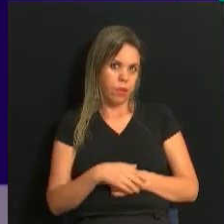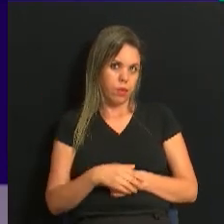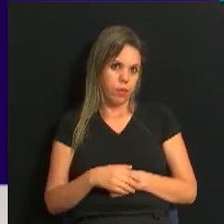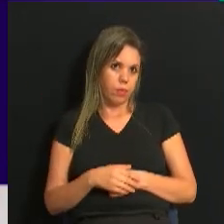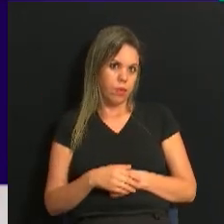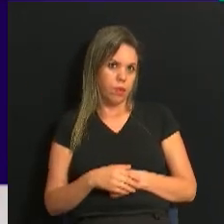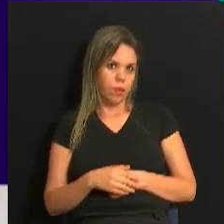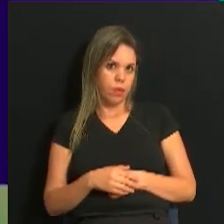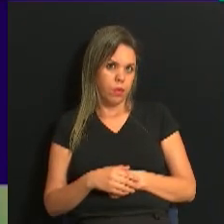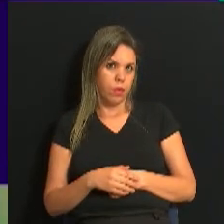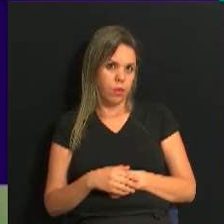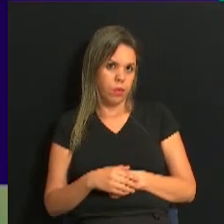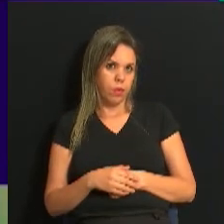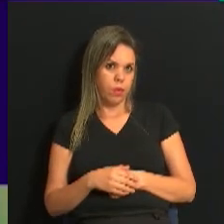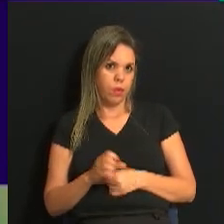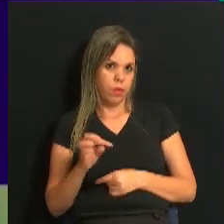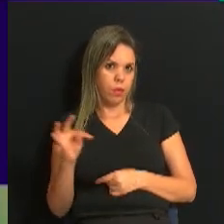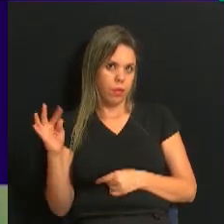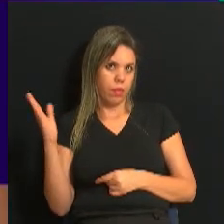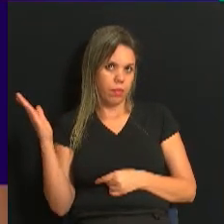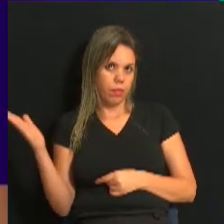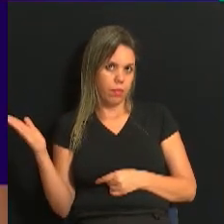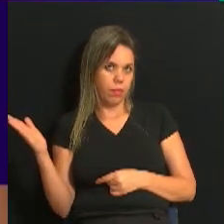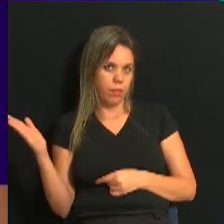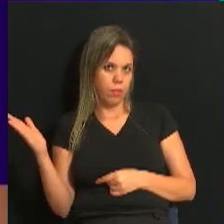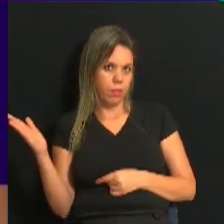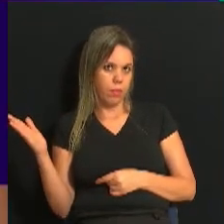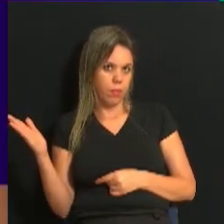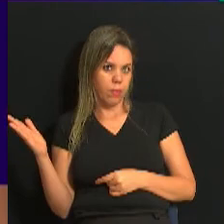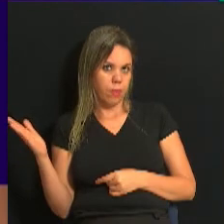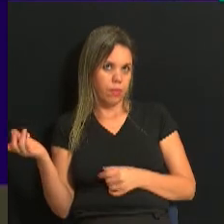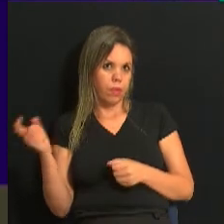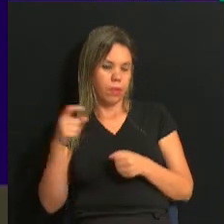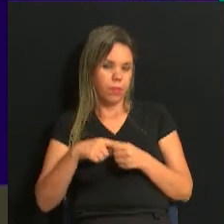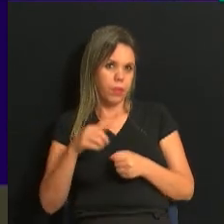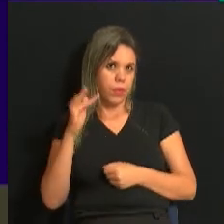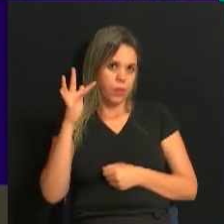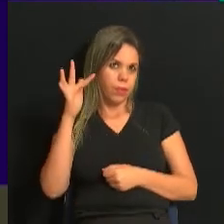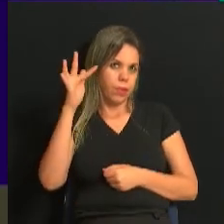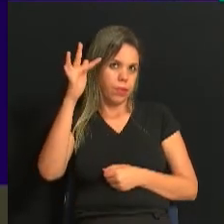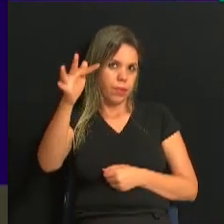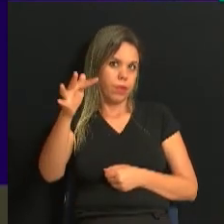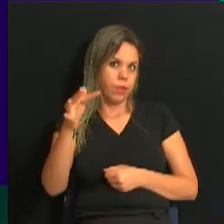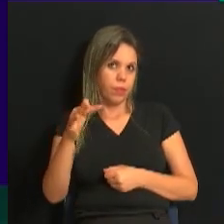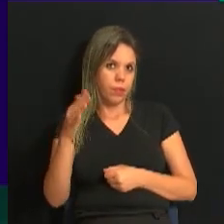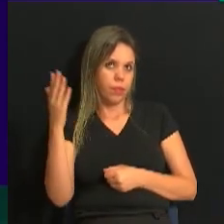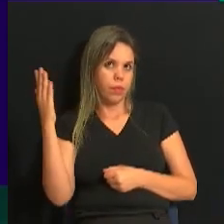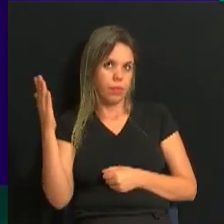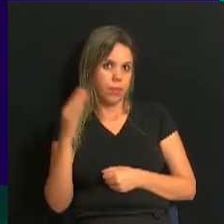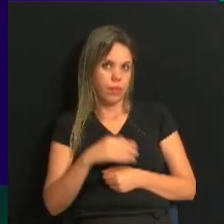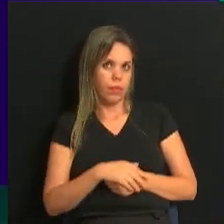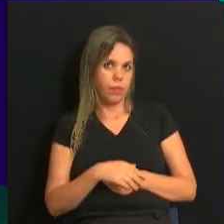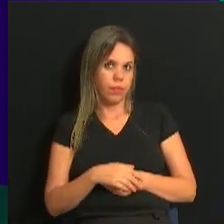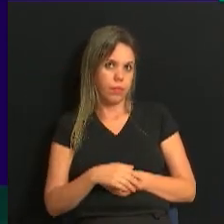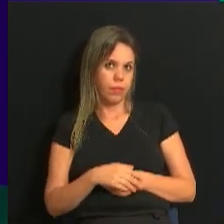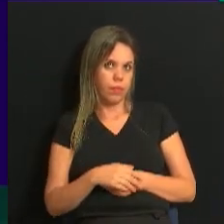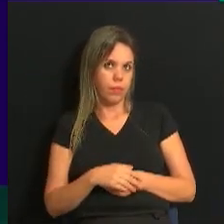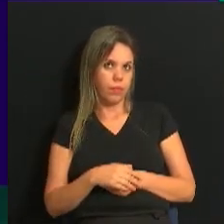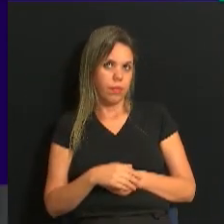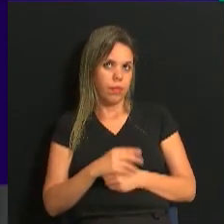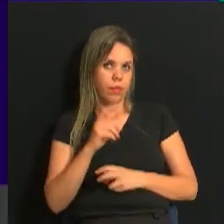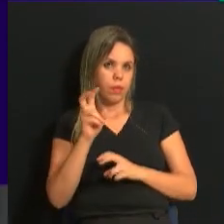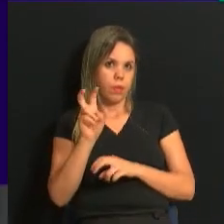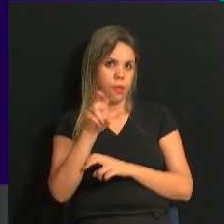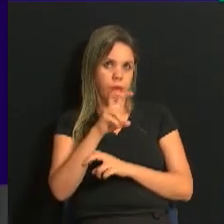Tubarão, ET, o Extraterrestre, De Volta para o Futuro e Jurassic Park, o Parque dos